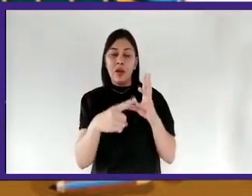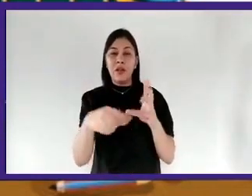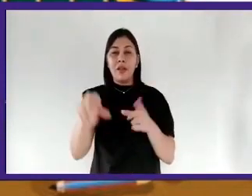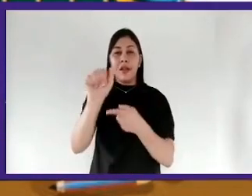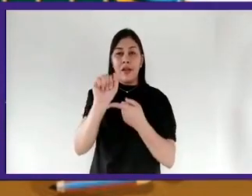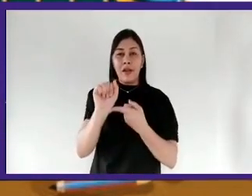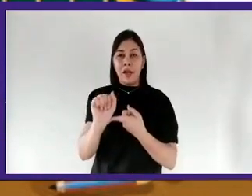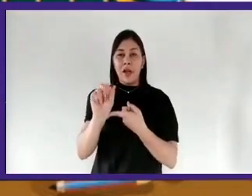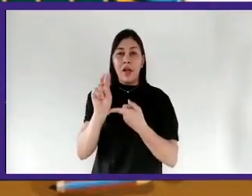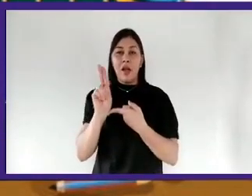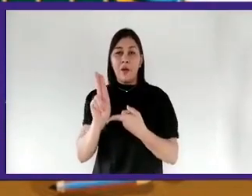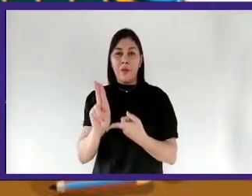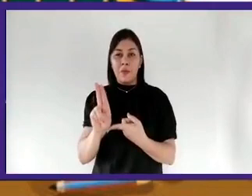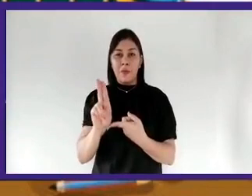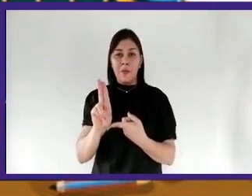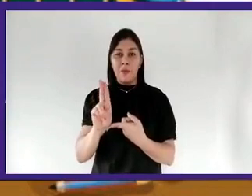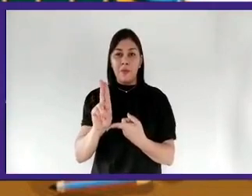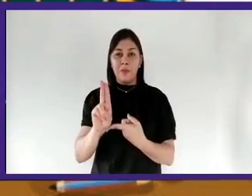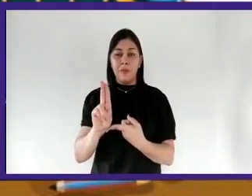U,